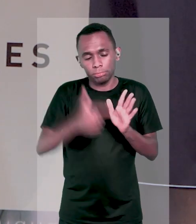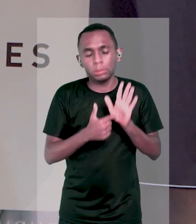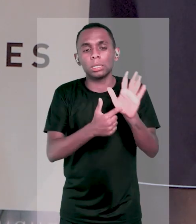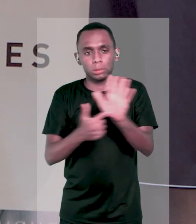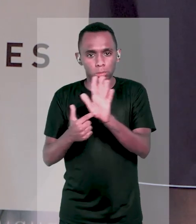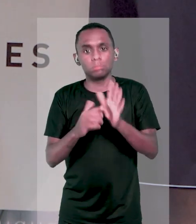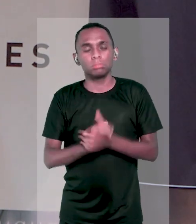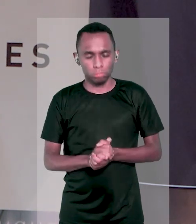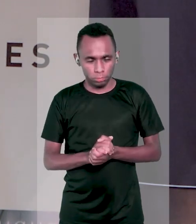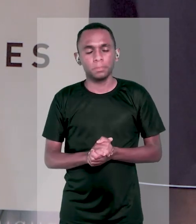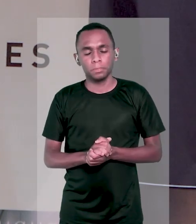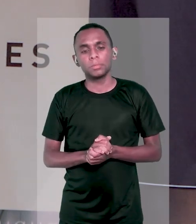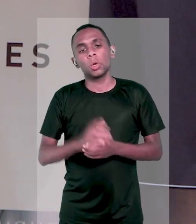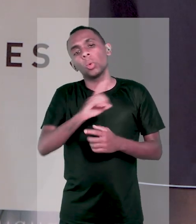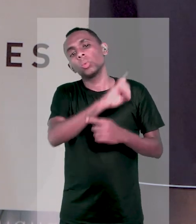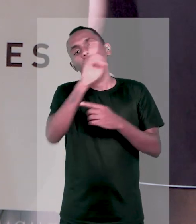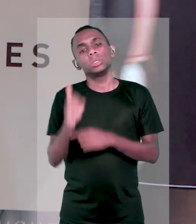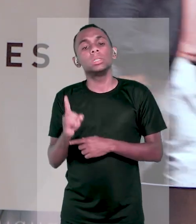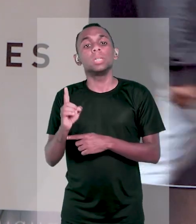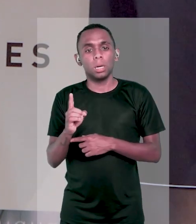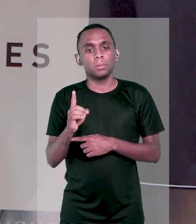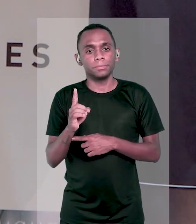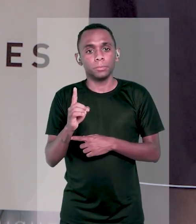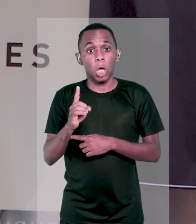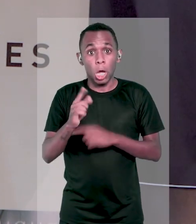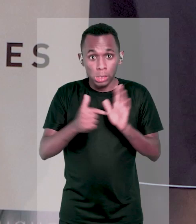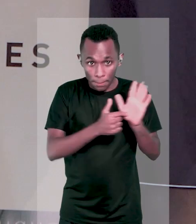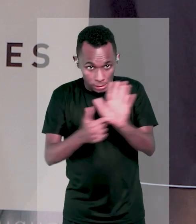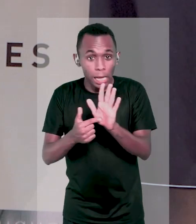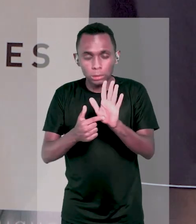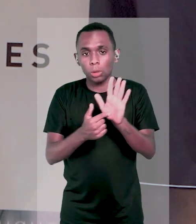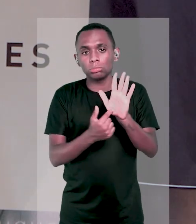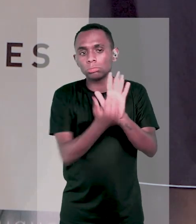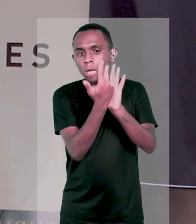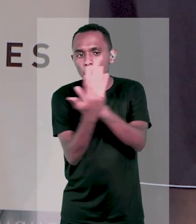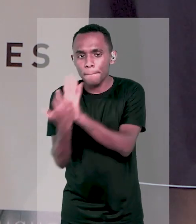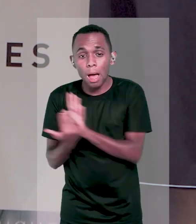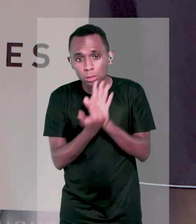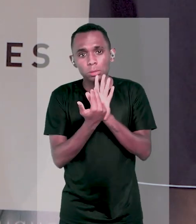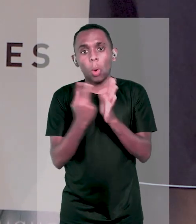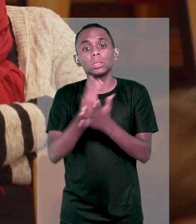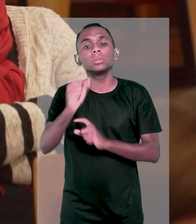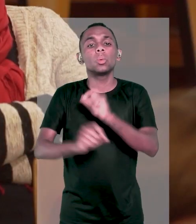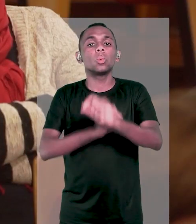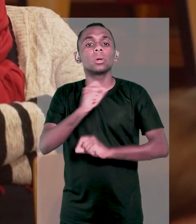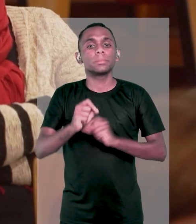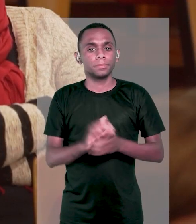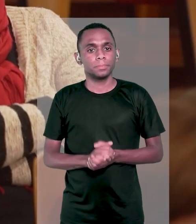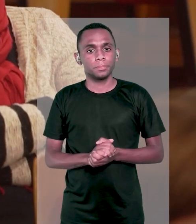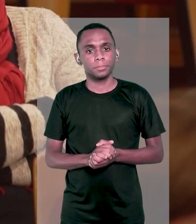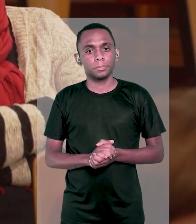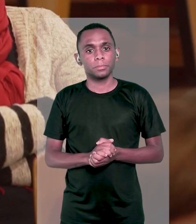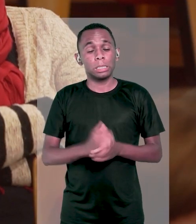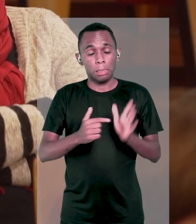várias coisas entre essas coisas é o seguinte tem mães perdendo os filhos nos hospitais e você acha coerente gastar dinheiro